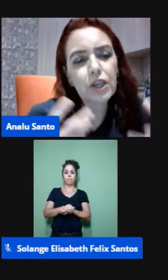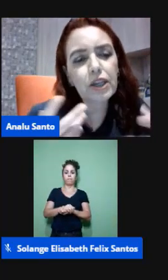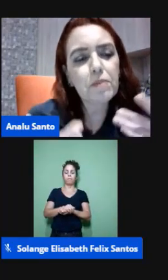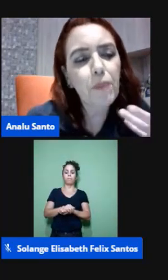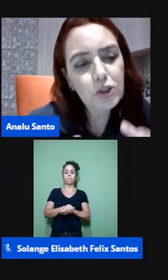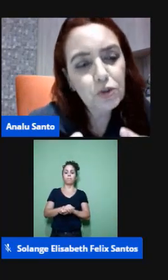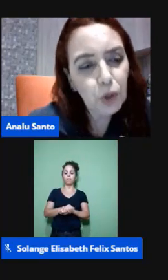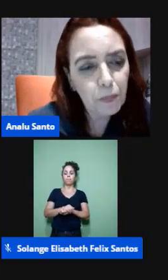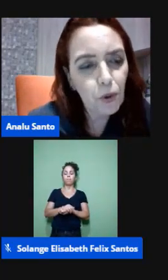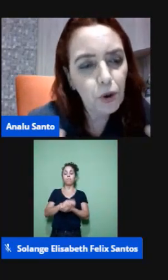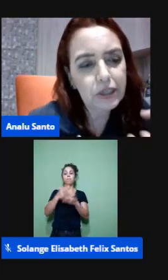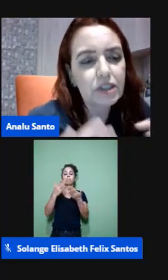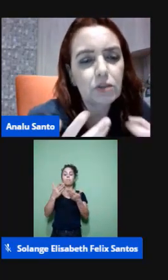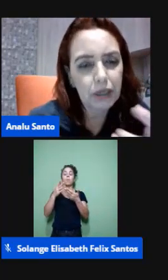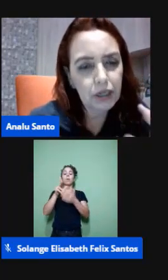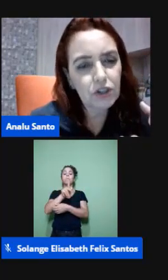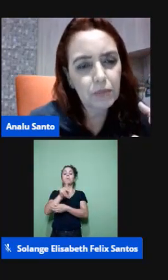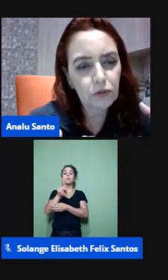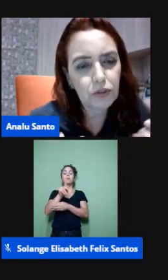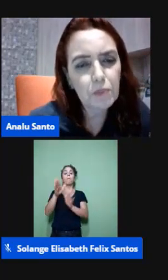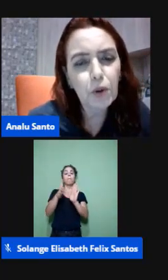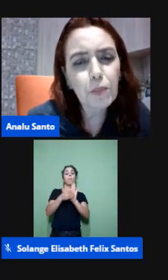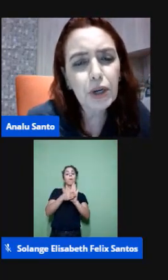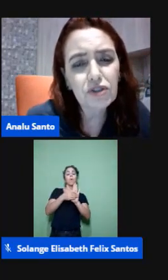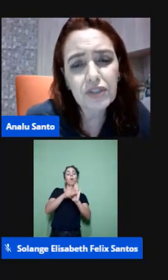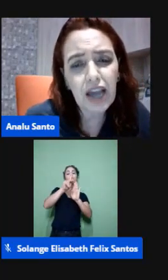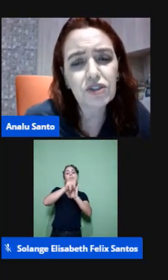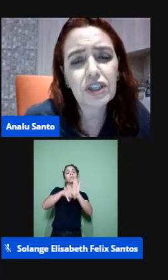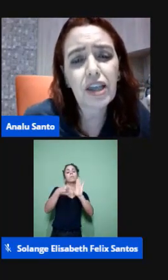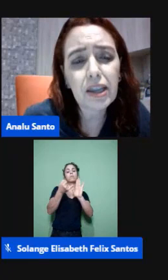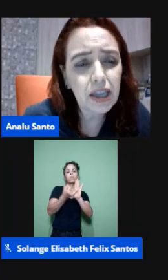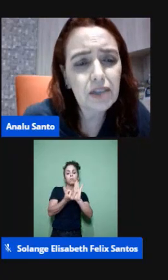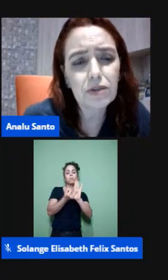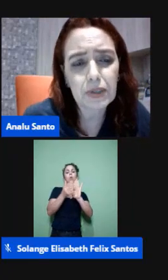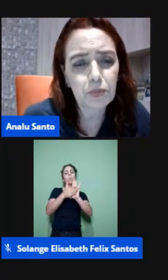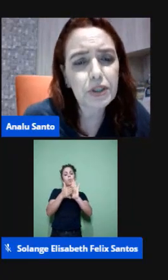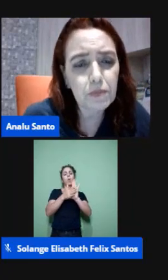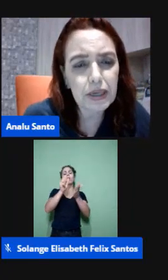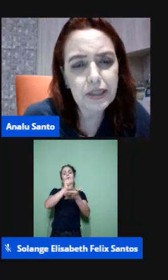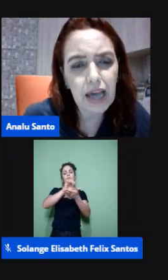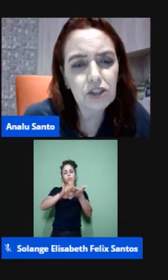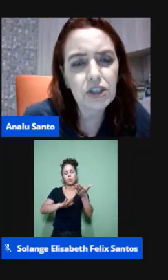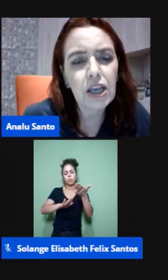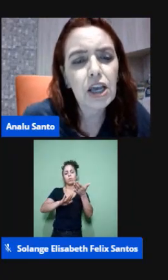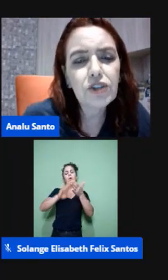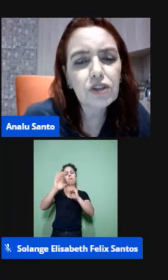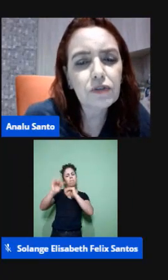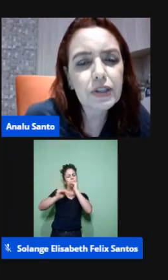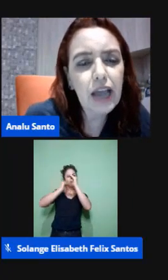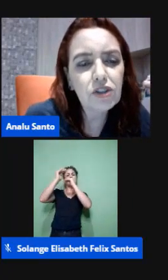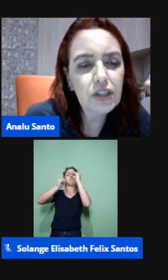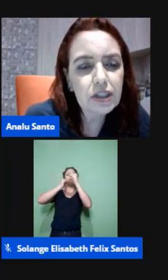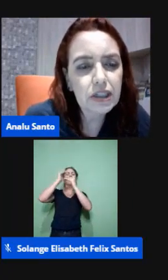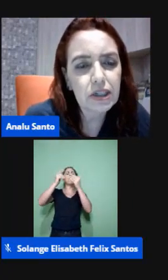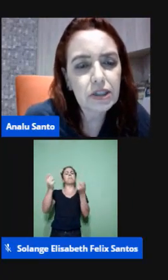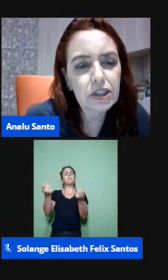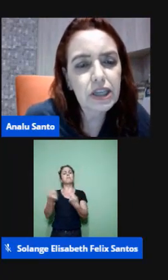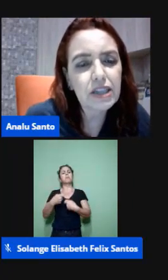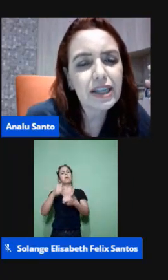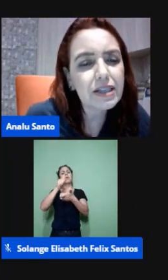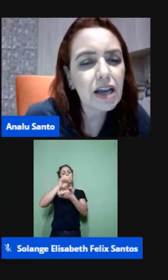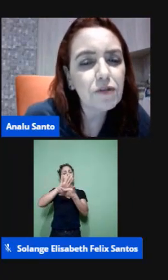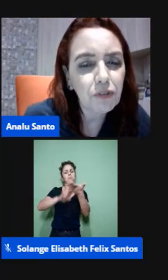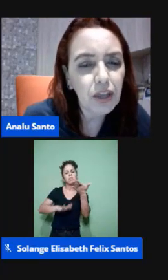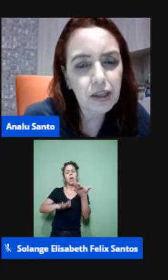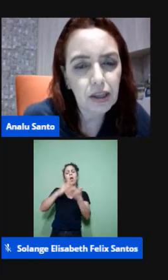diante disso, o que ele pode propor nesses planejamentos? Né? Propor atividades que enriqueçam as possibilidades de atividade das crianças,